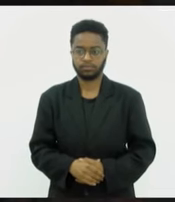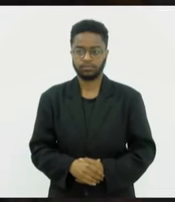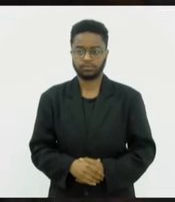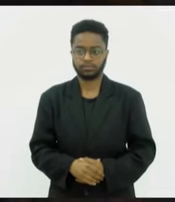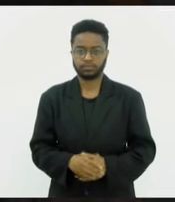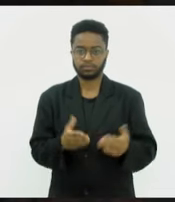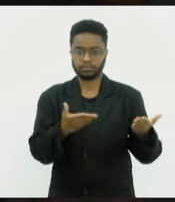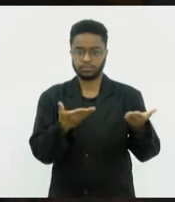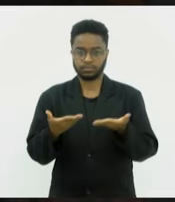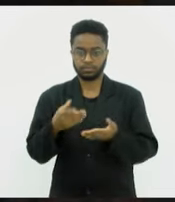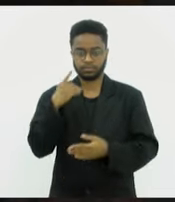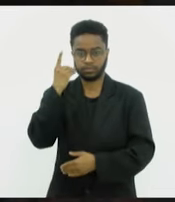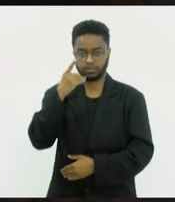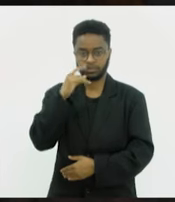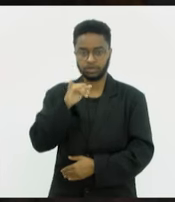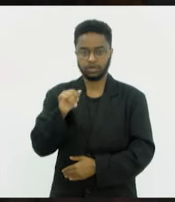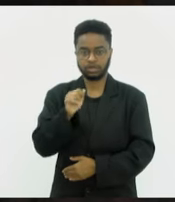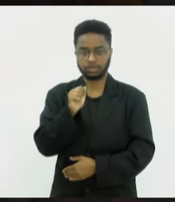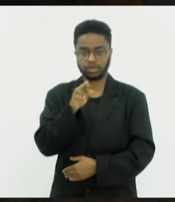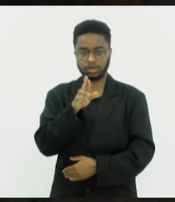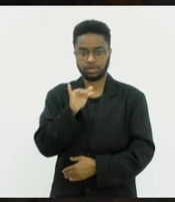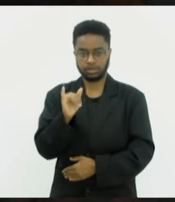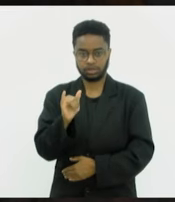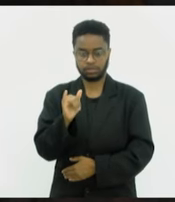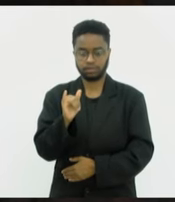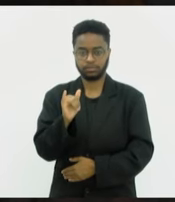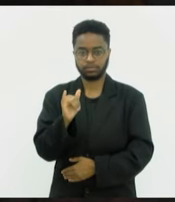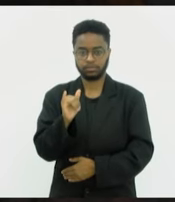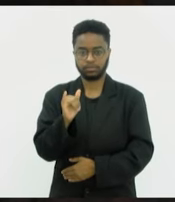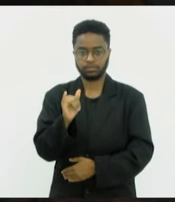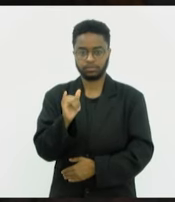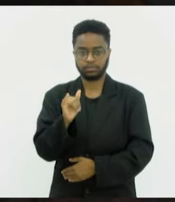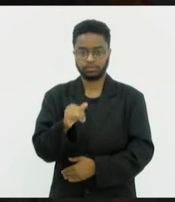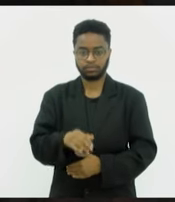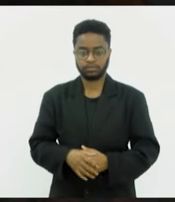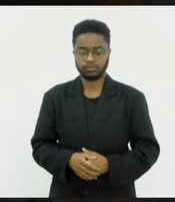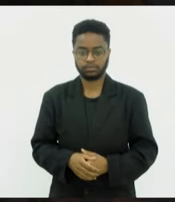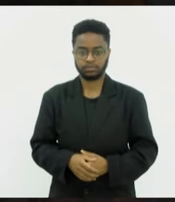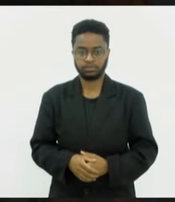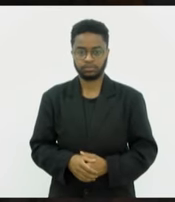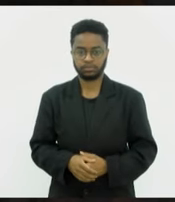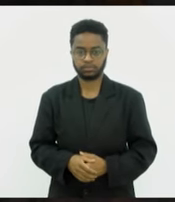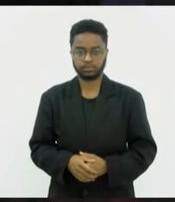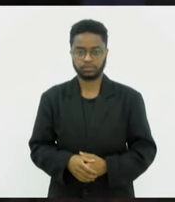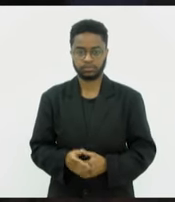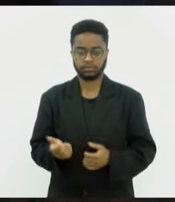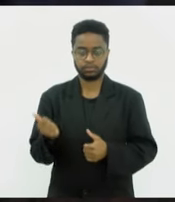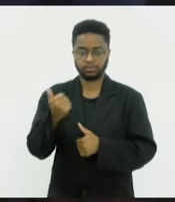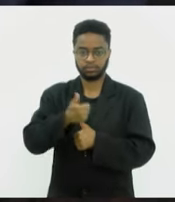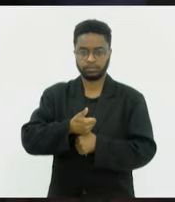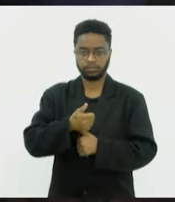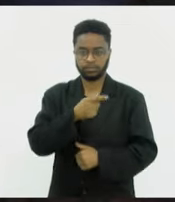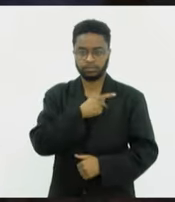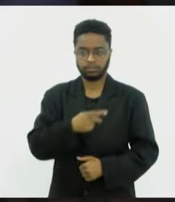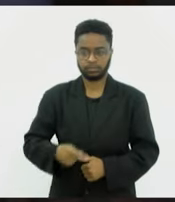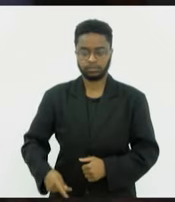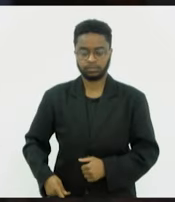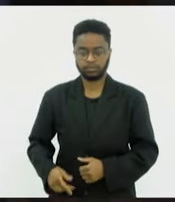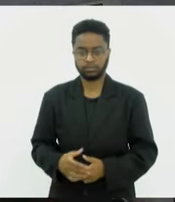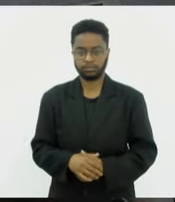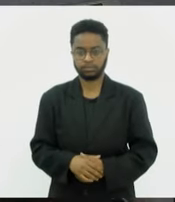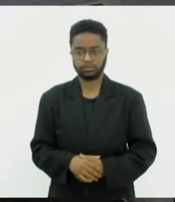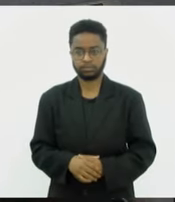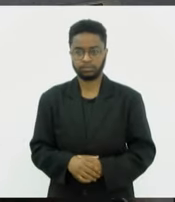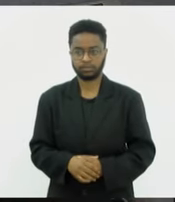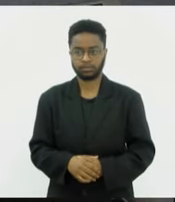Convido agora o nobre deputado Jair Bittencourt, por gentileza, para assumir a presidência dos trabalhos.